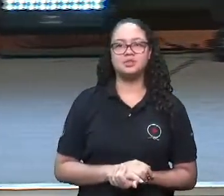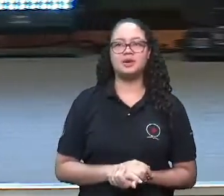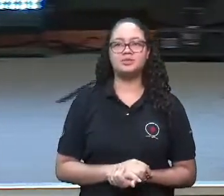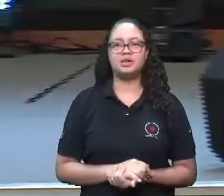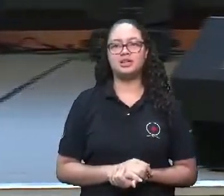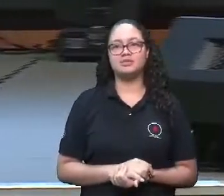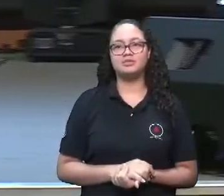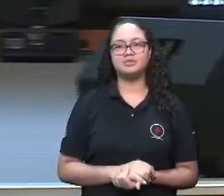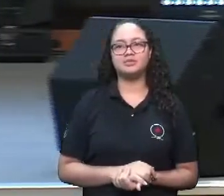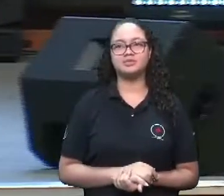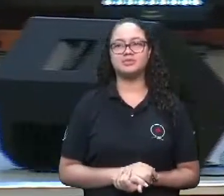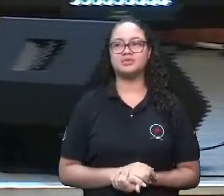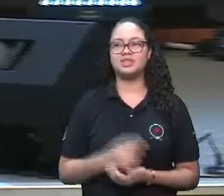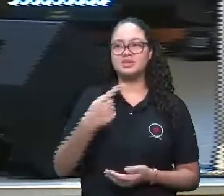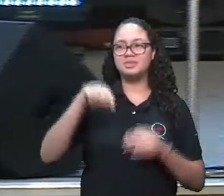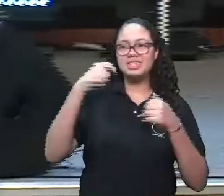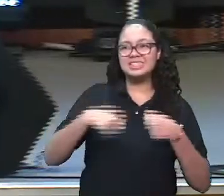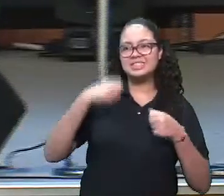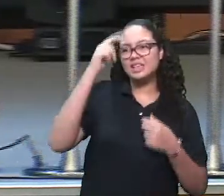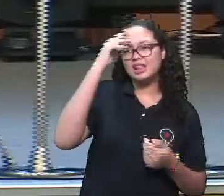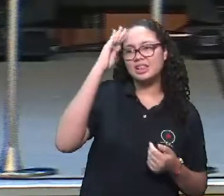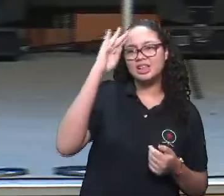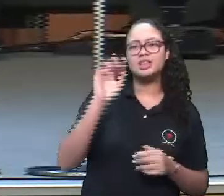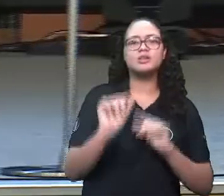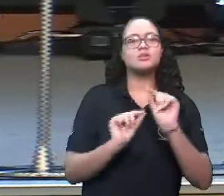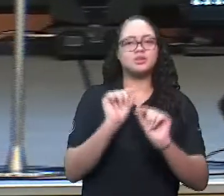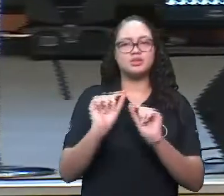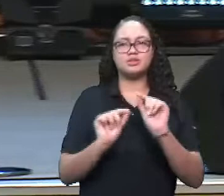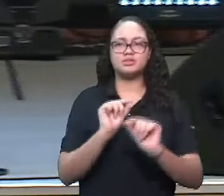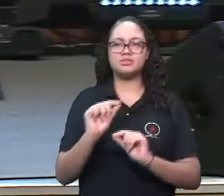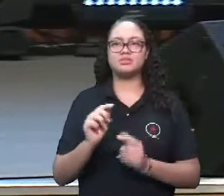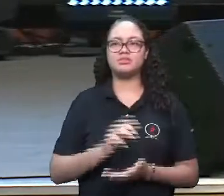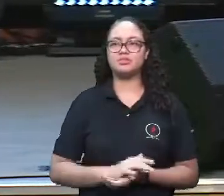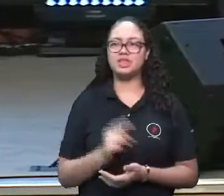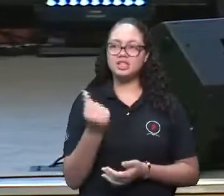Você tem que entender. Não existe